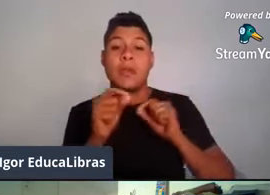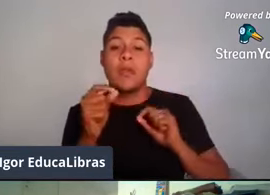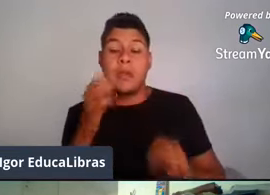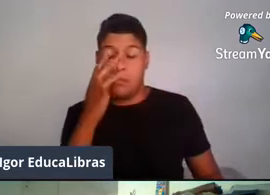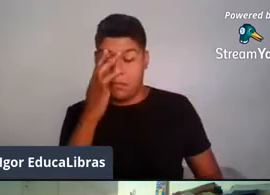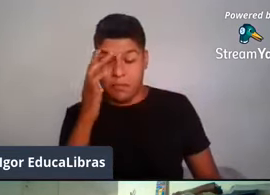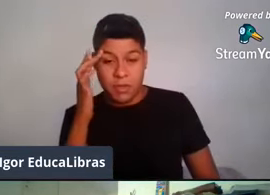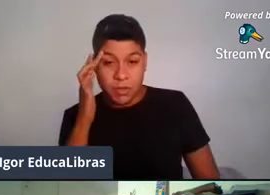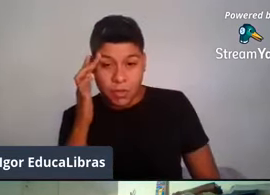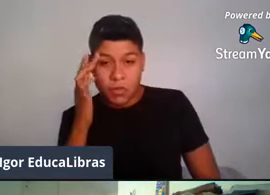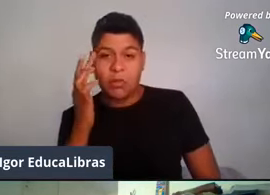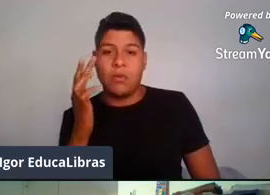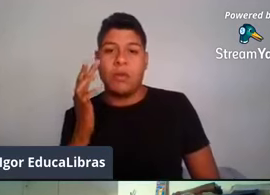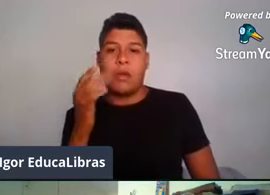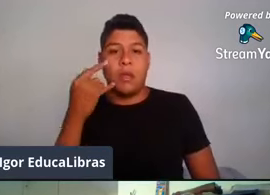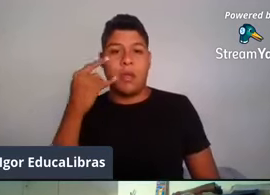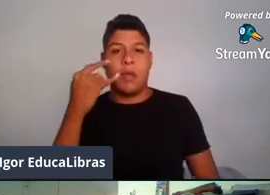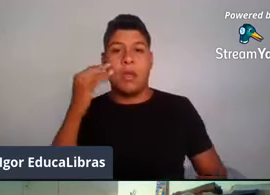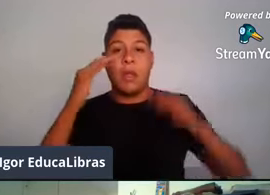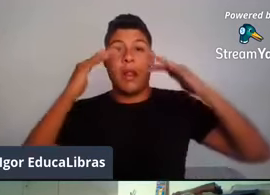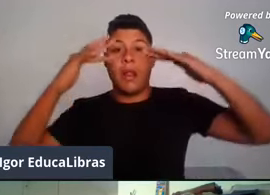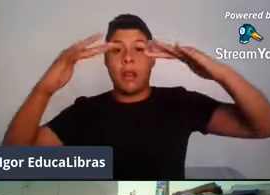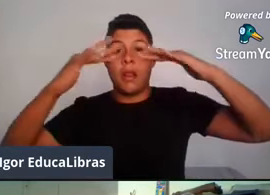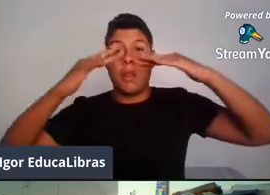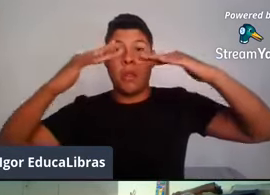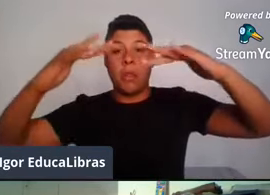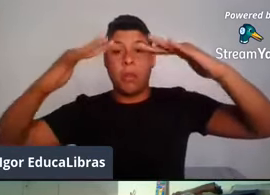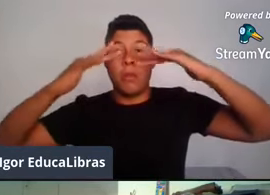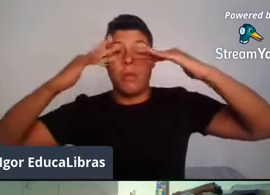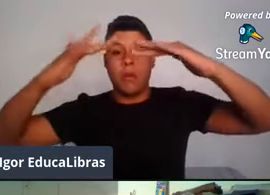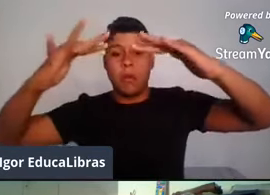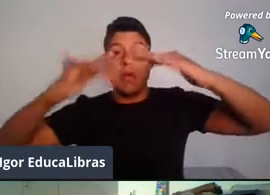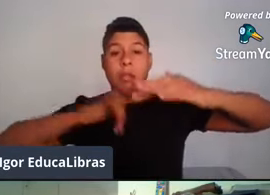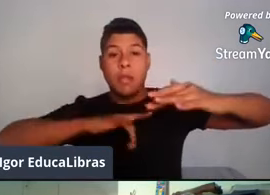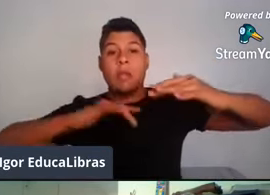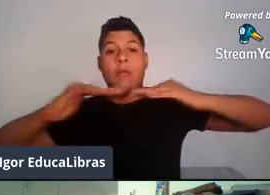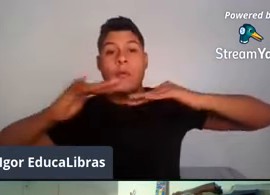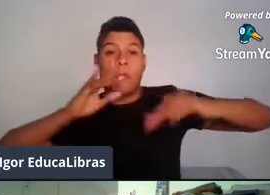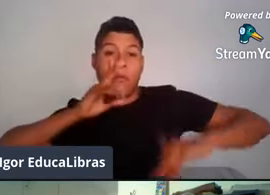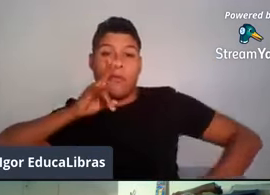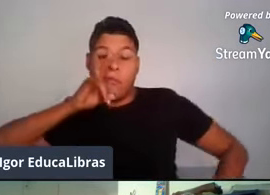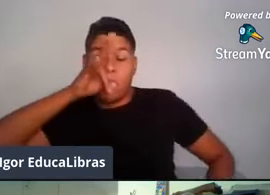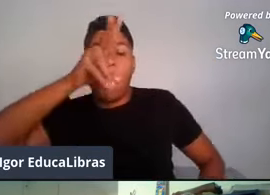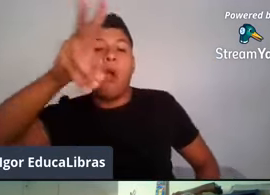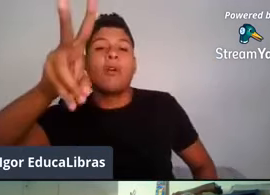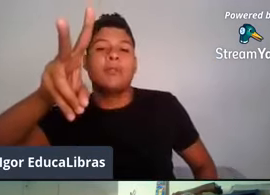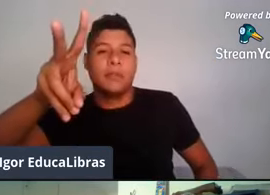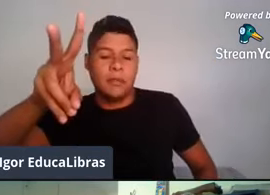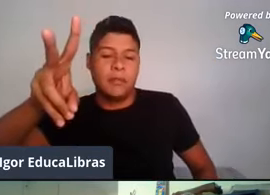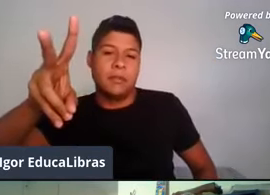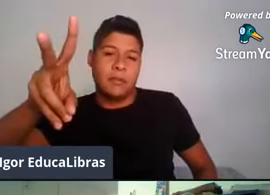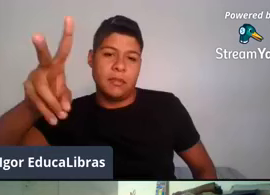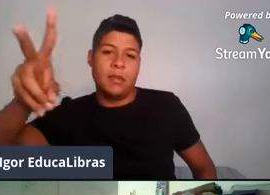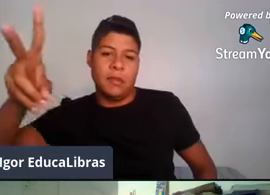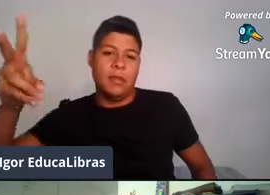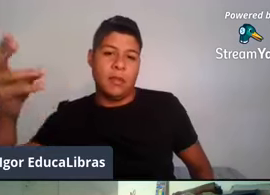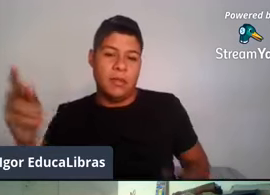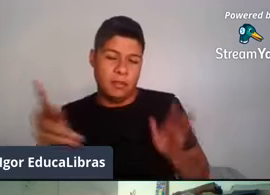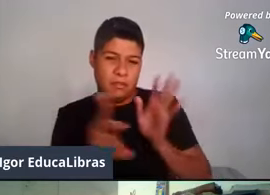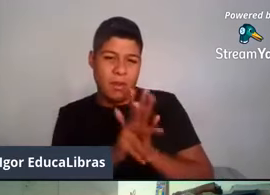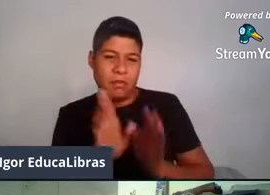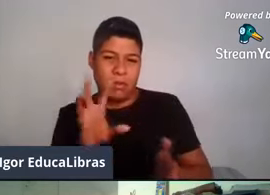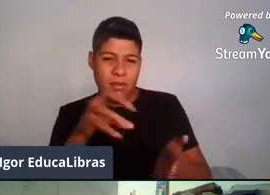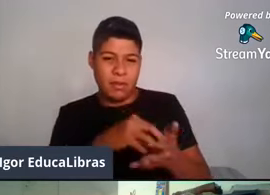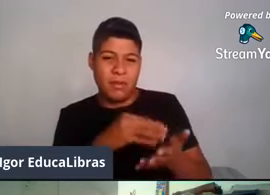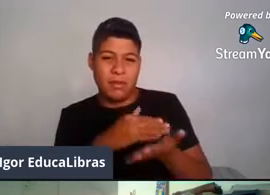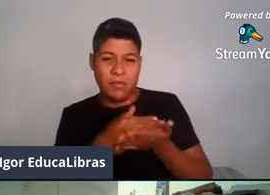pessoa com espectro autista, porque existe um movimento forte do próprio segmento, né? E eu me lembro que no início,